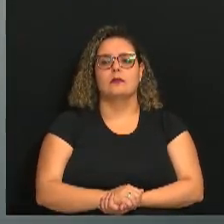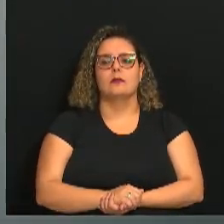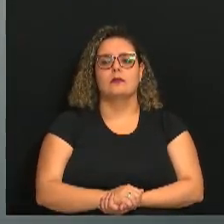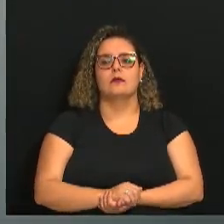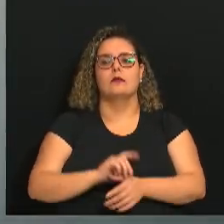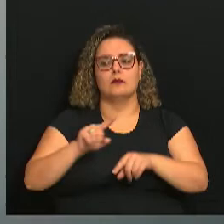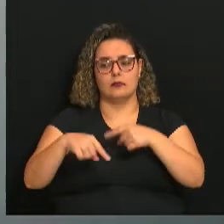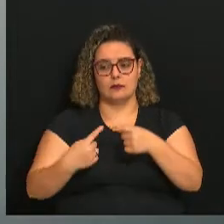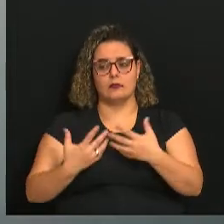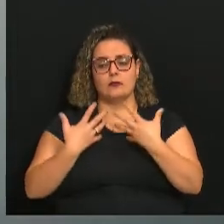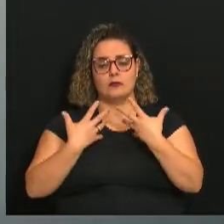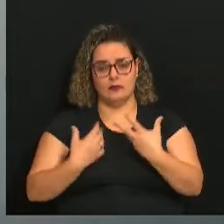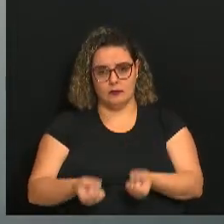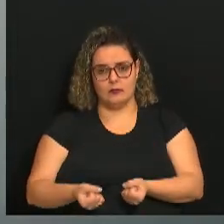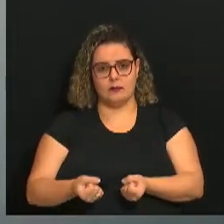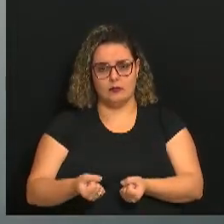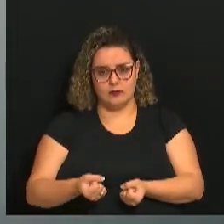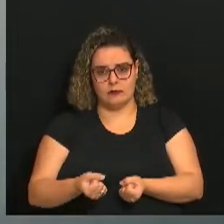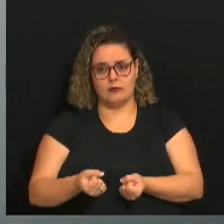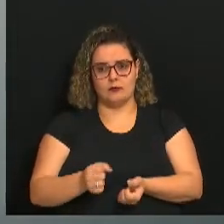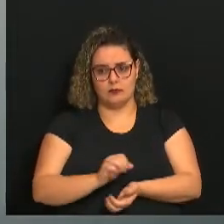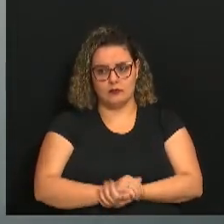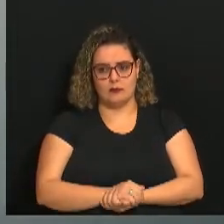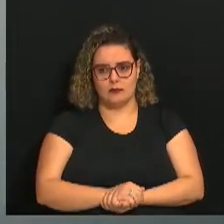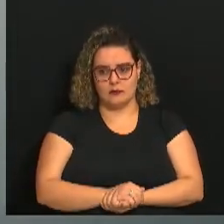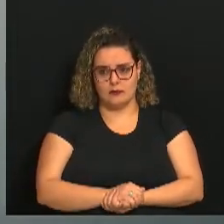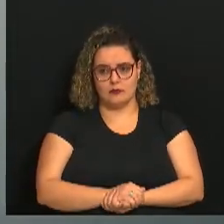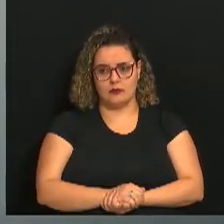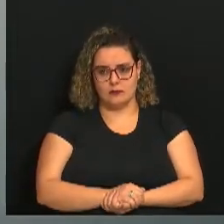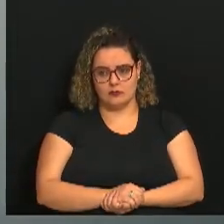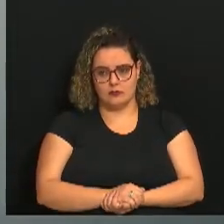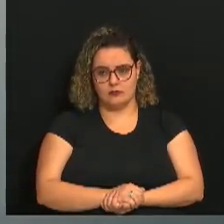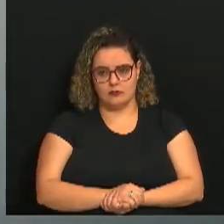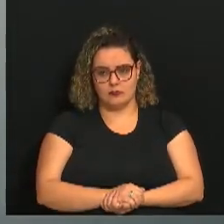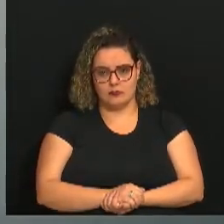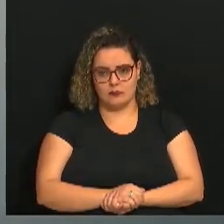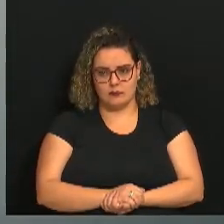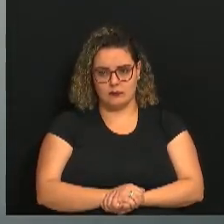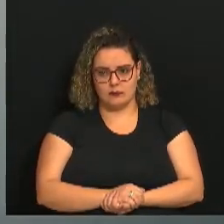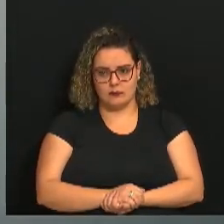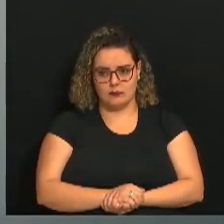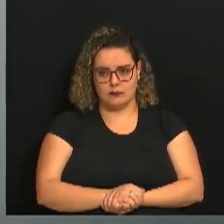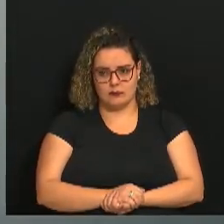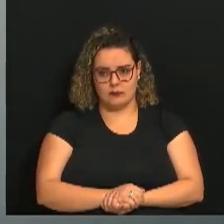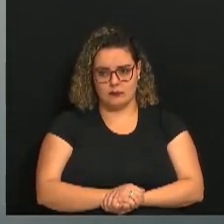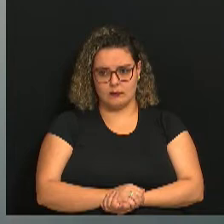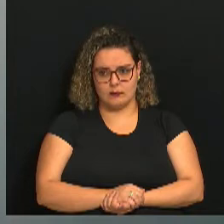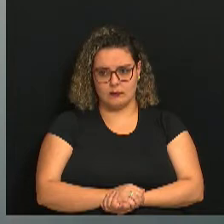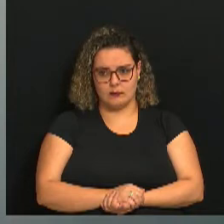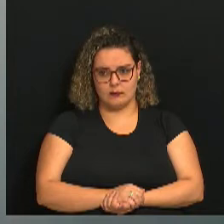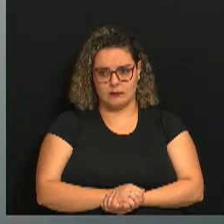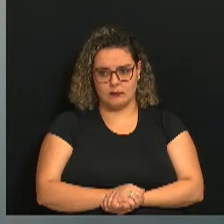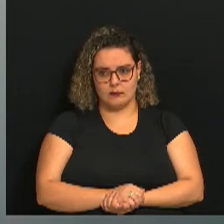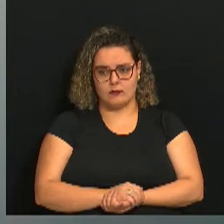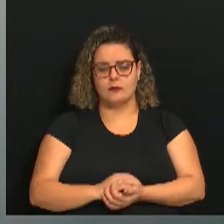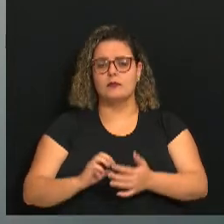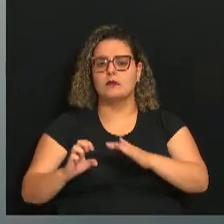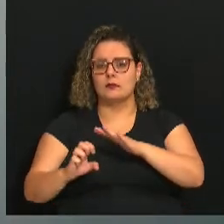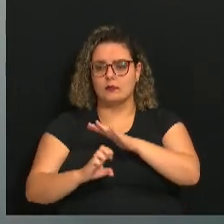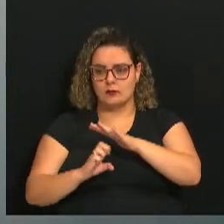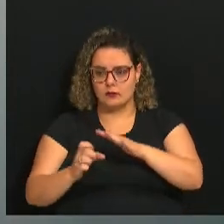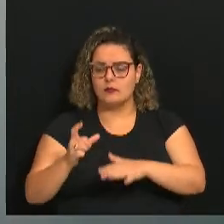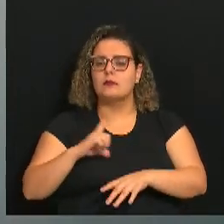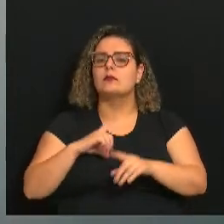assumiu, vereadora, é verdade, a empresa foi tendo alguma dificuldade desde o começo,